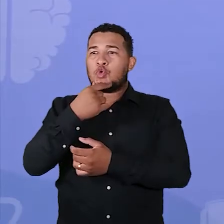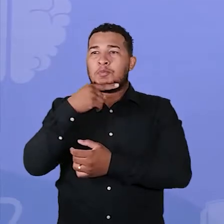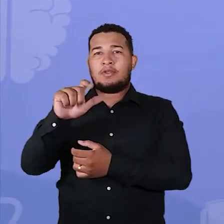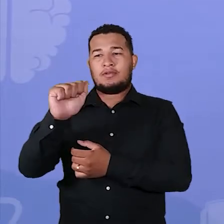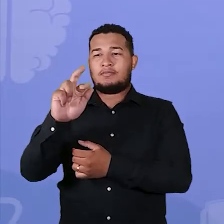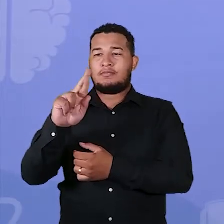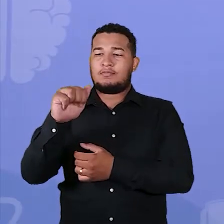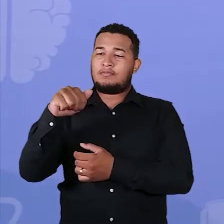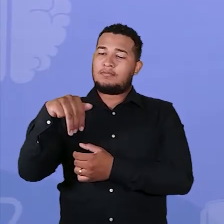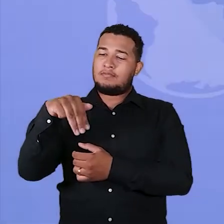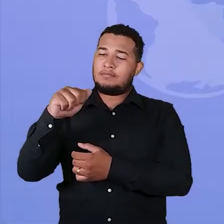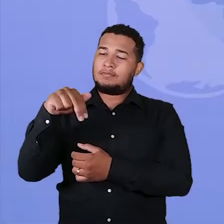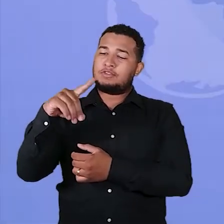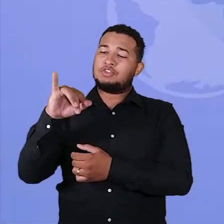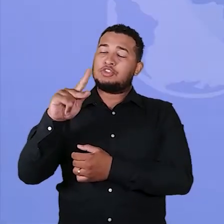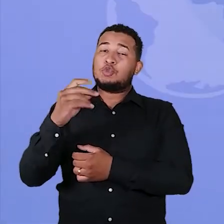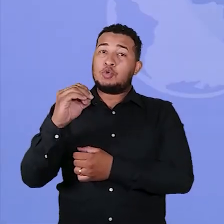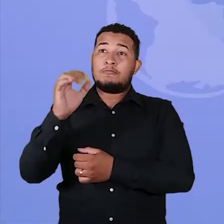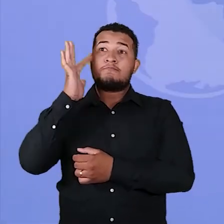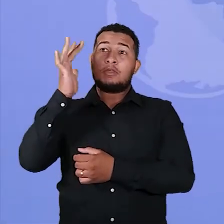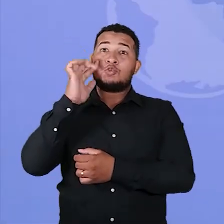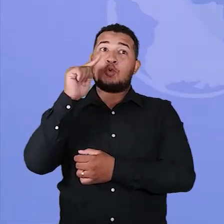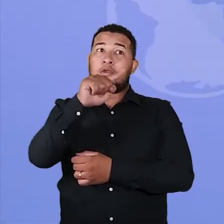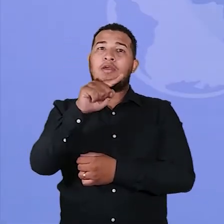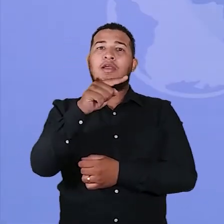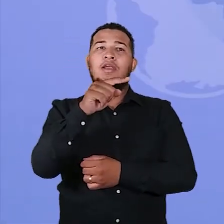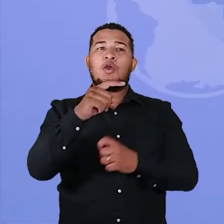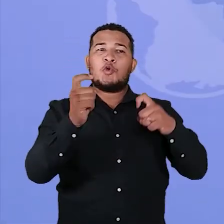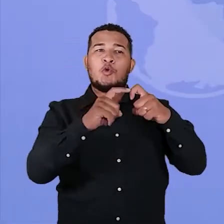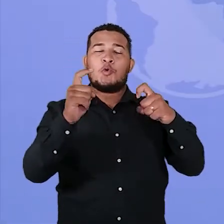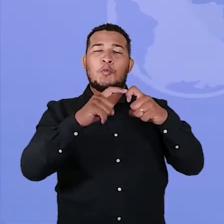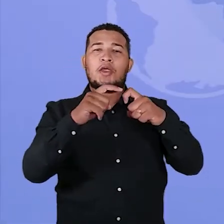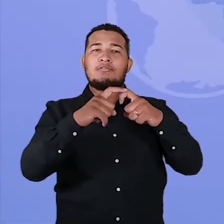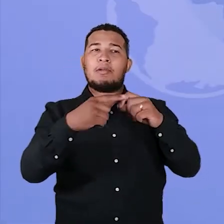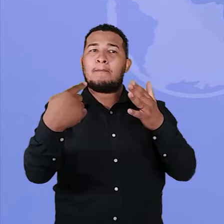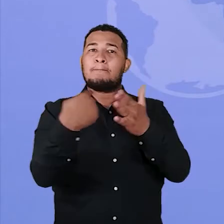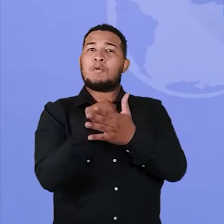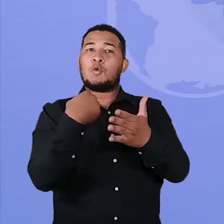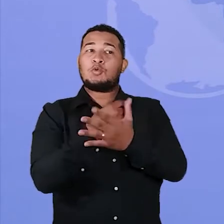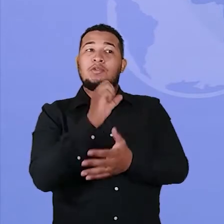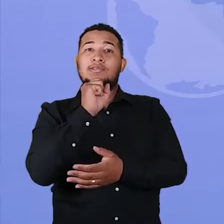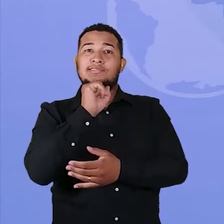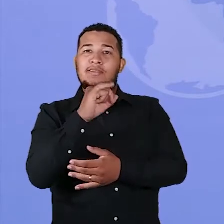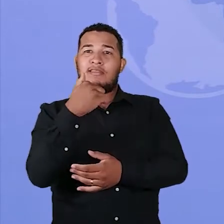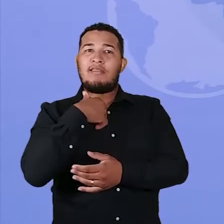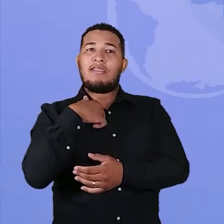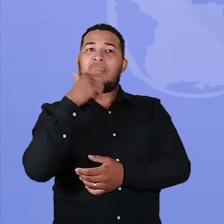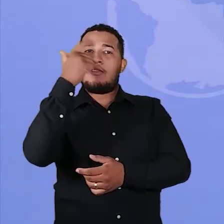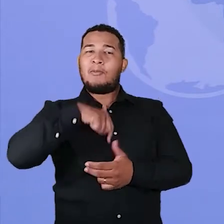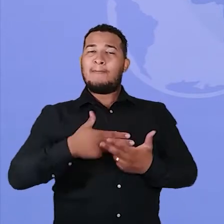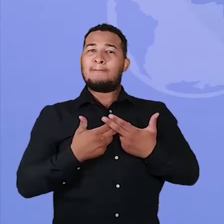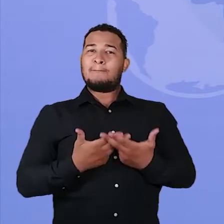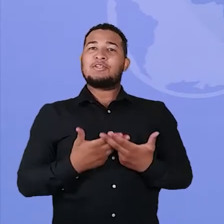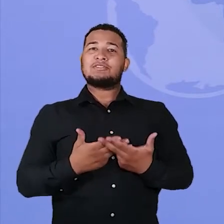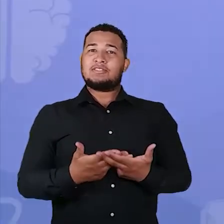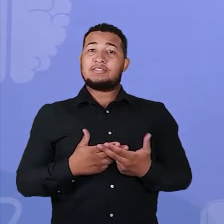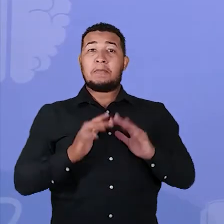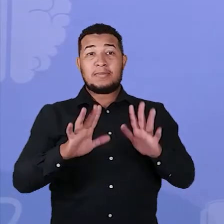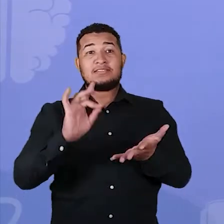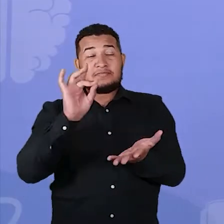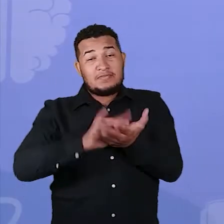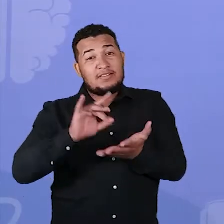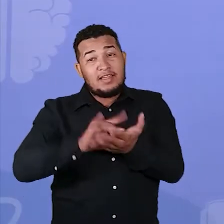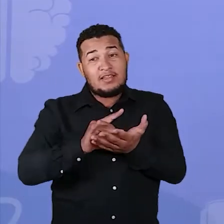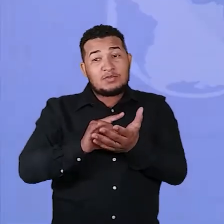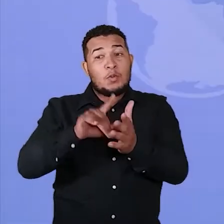que o personagem imaginou que o médico estava perguntando se ele era uma pessoa paciente, quando